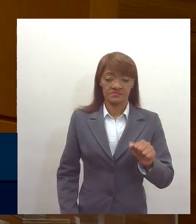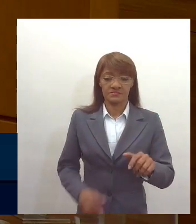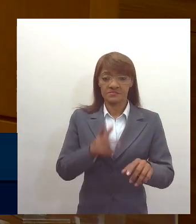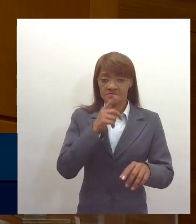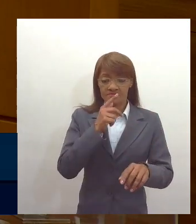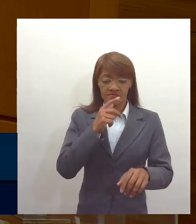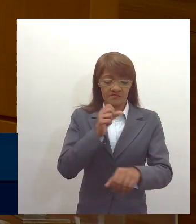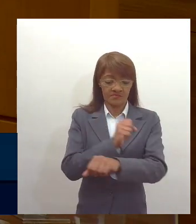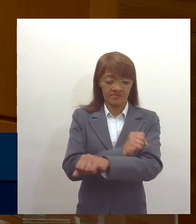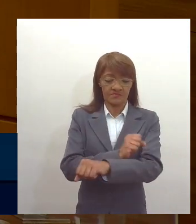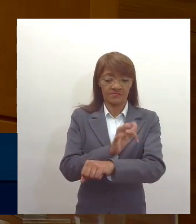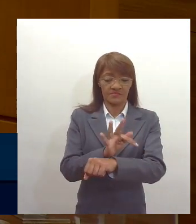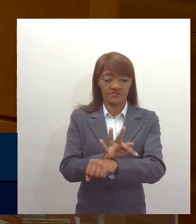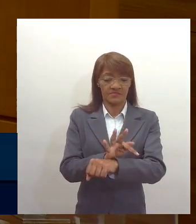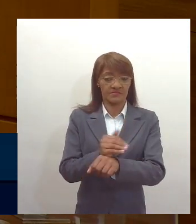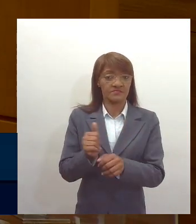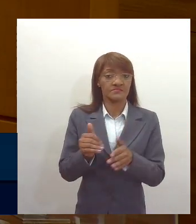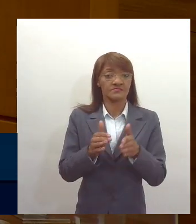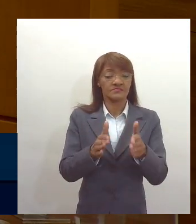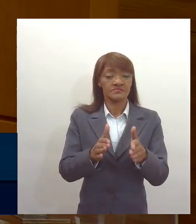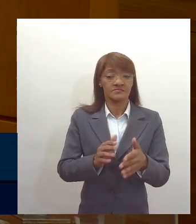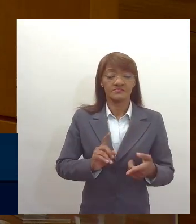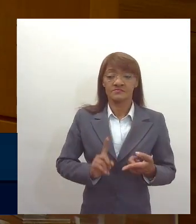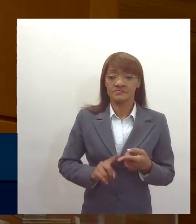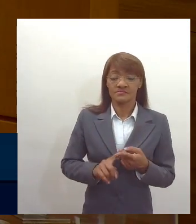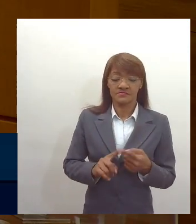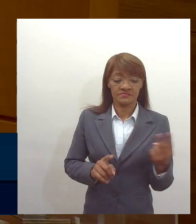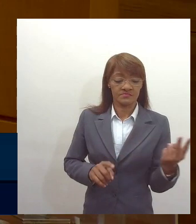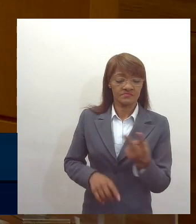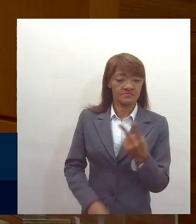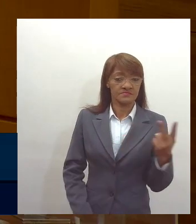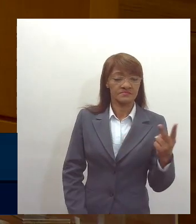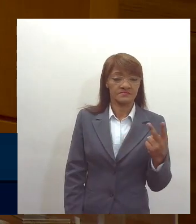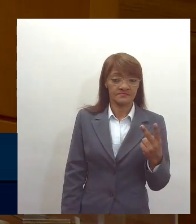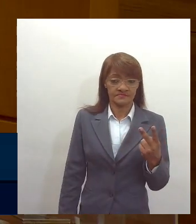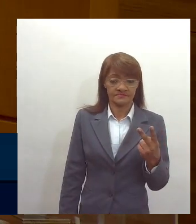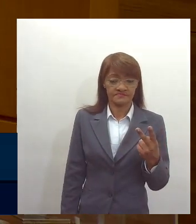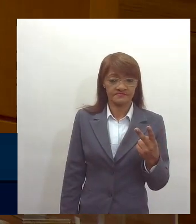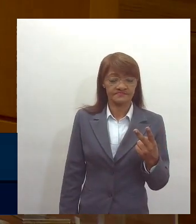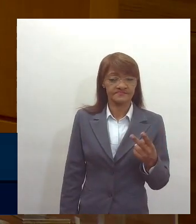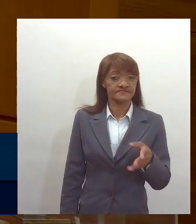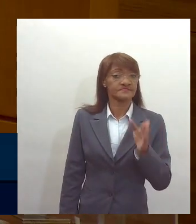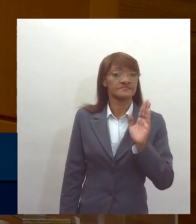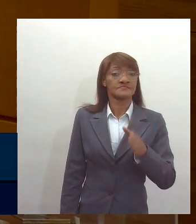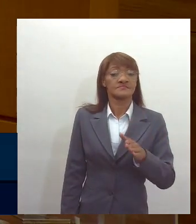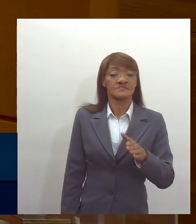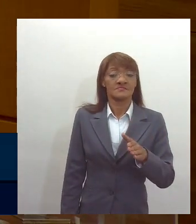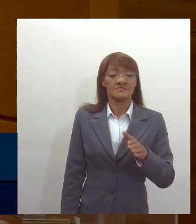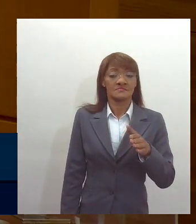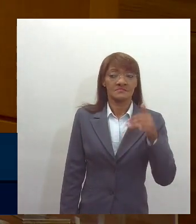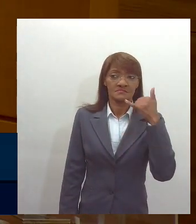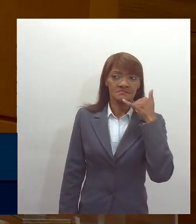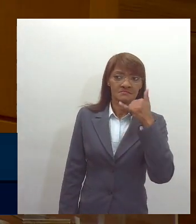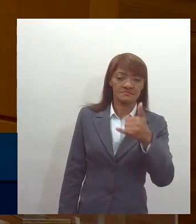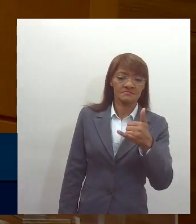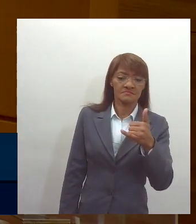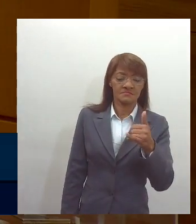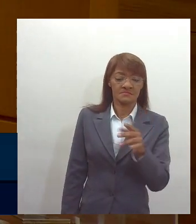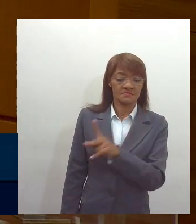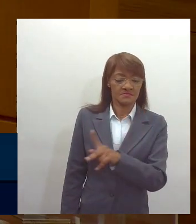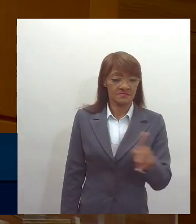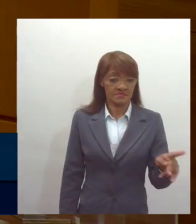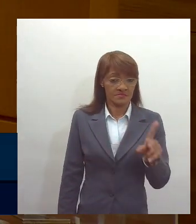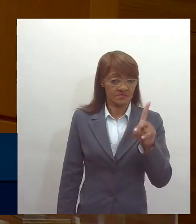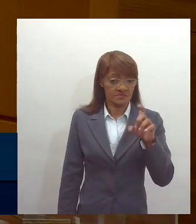interligação desses 2 poços. Naquele momento até houve uma ligação para o presidente da DESO, disse que iam resolver. E olha, deputado Garibaldi, o